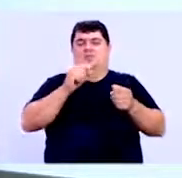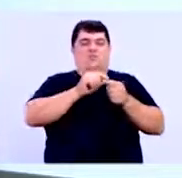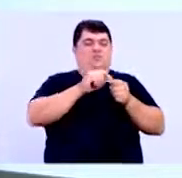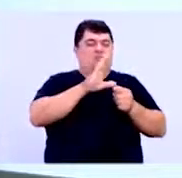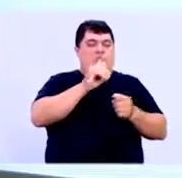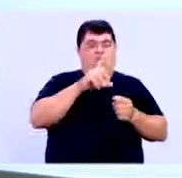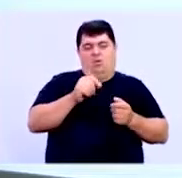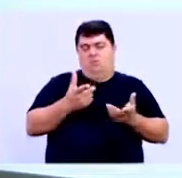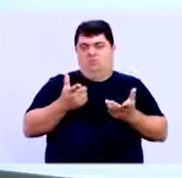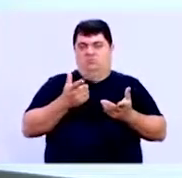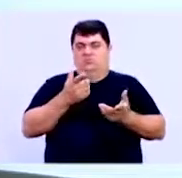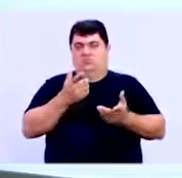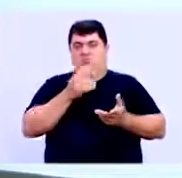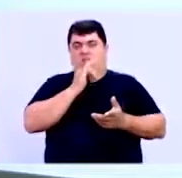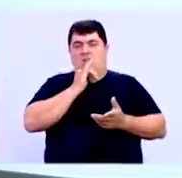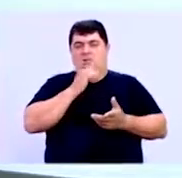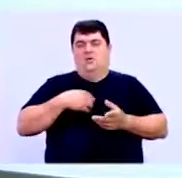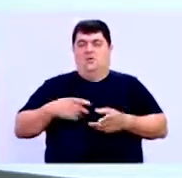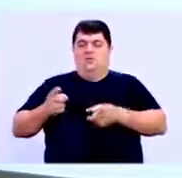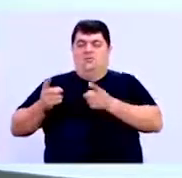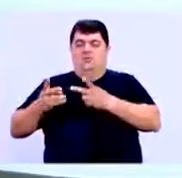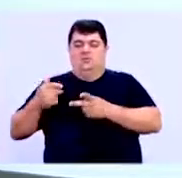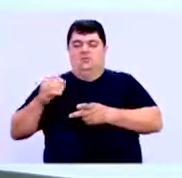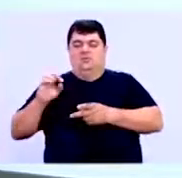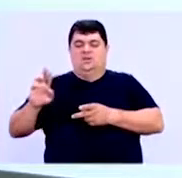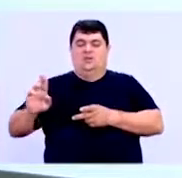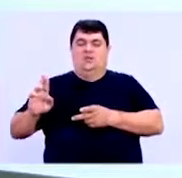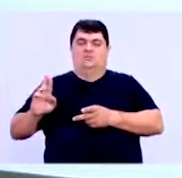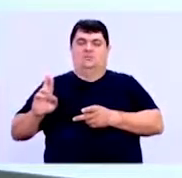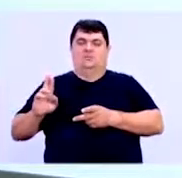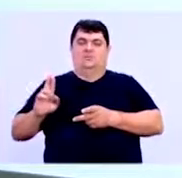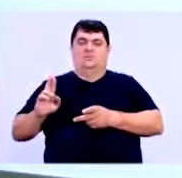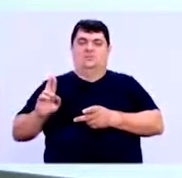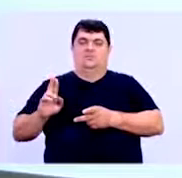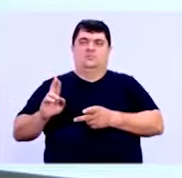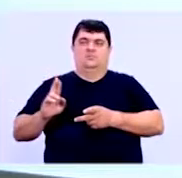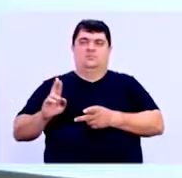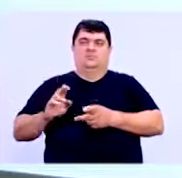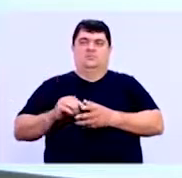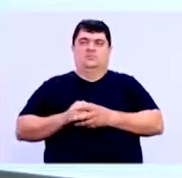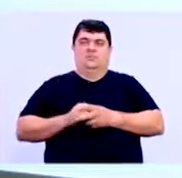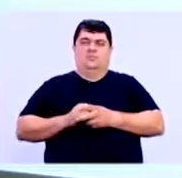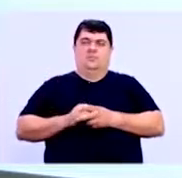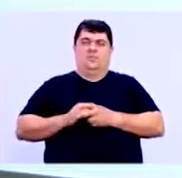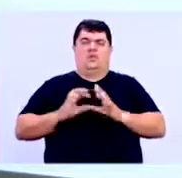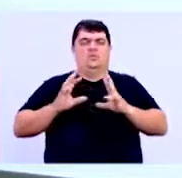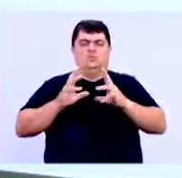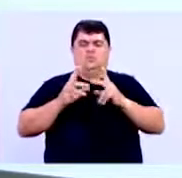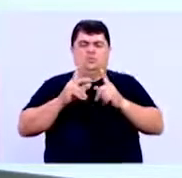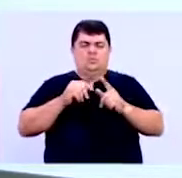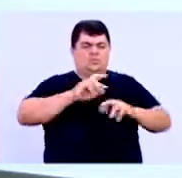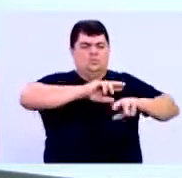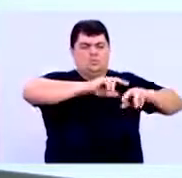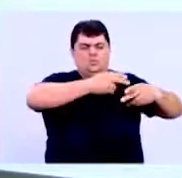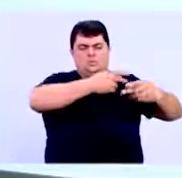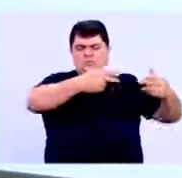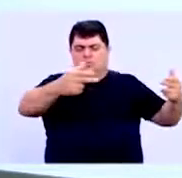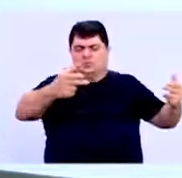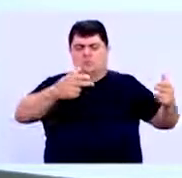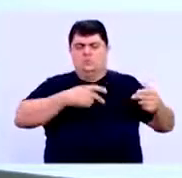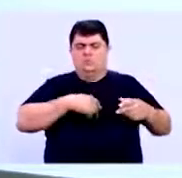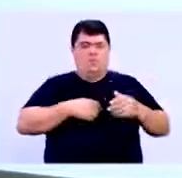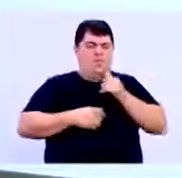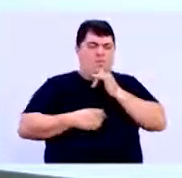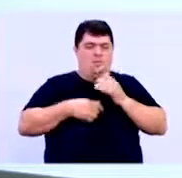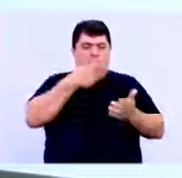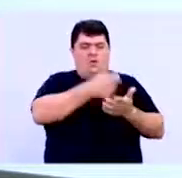bolo. Esse bolo eu vou vender por R$100. A matéria-prima, com todas as embalagens, teve um custo aí de